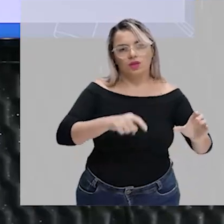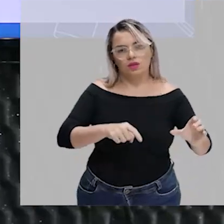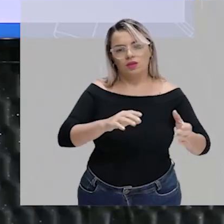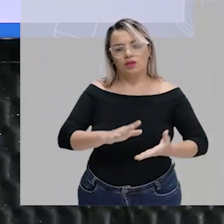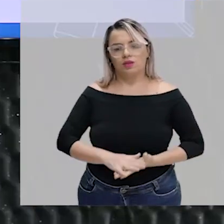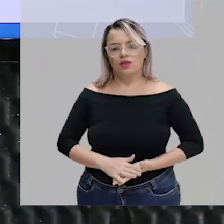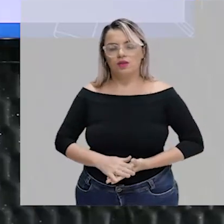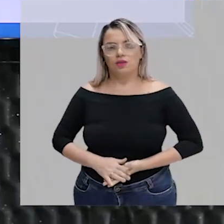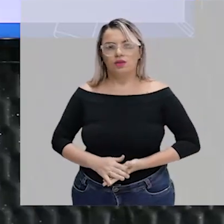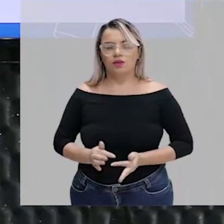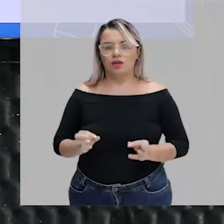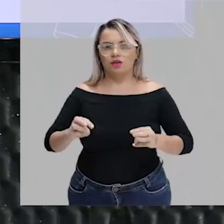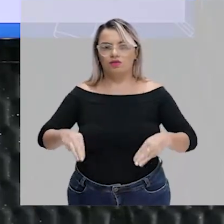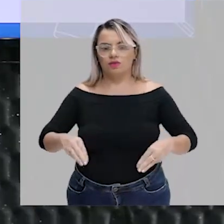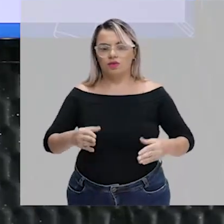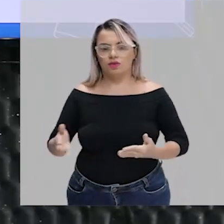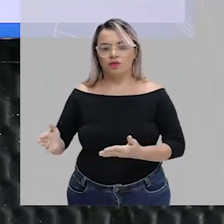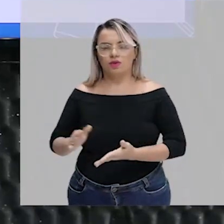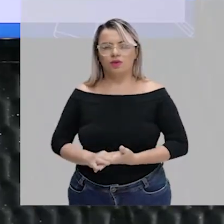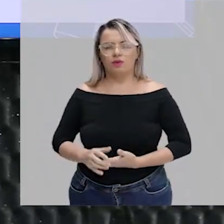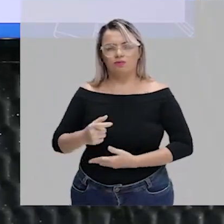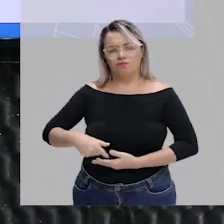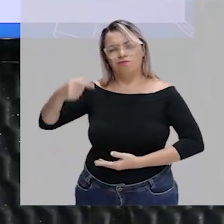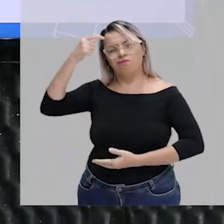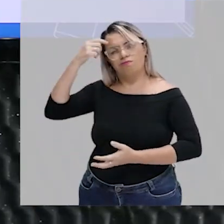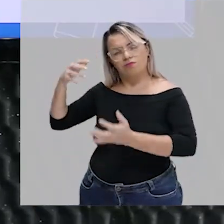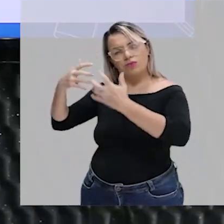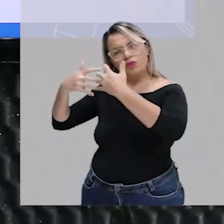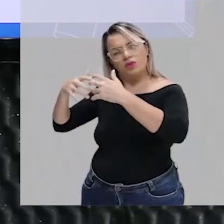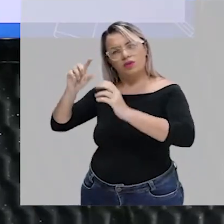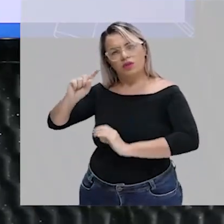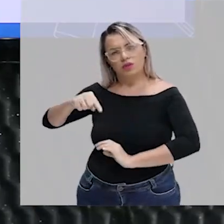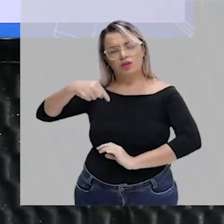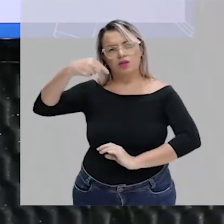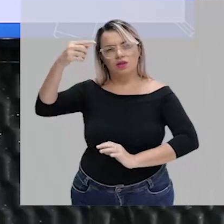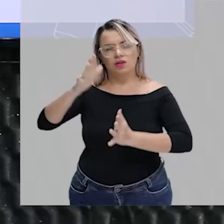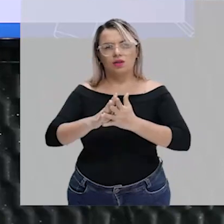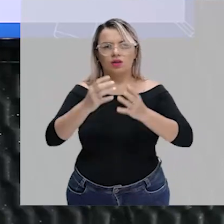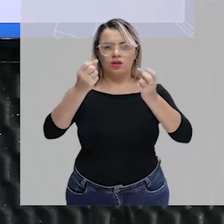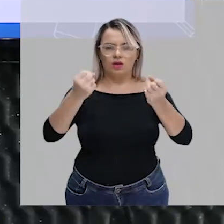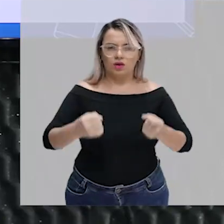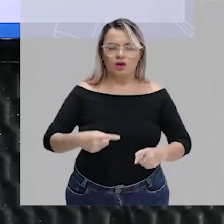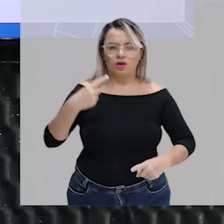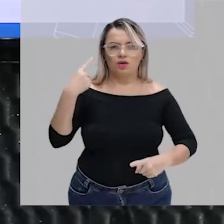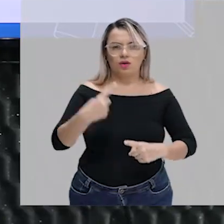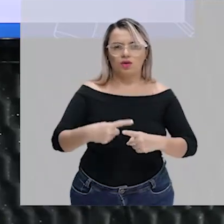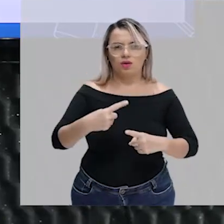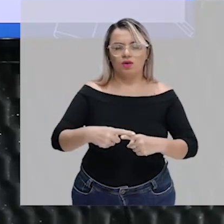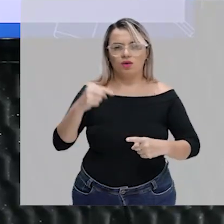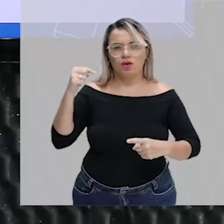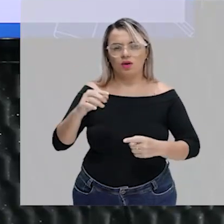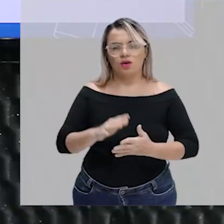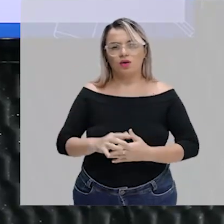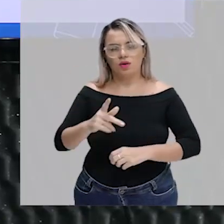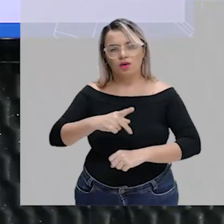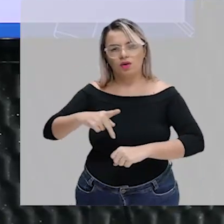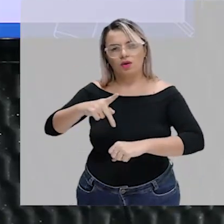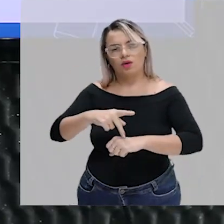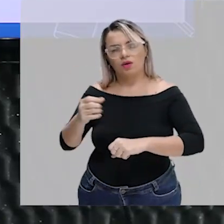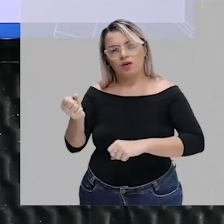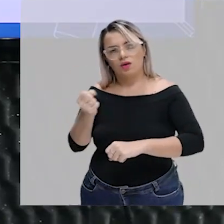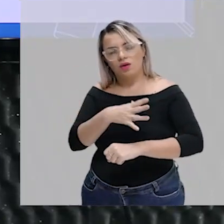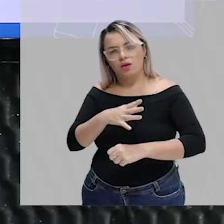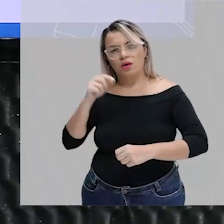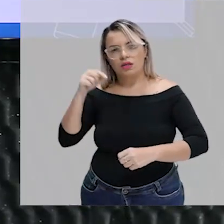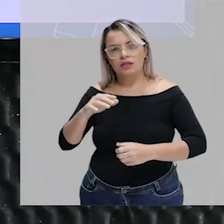mesmo raciocínio, inclusive, é um raciocínio que serviria depois para justificar o Estado Novo, na era Vargas, lá nos anos